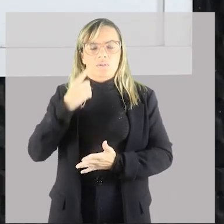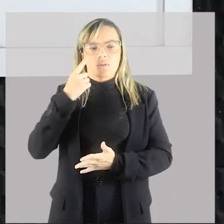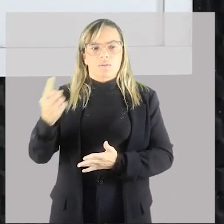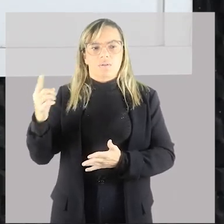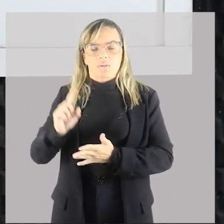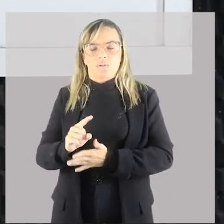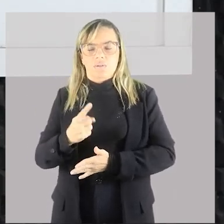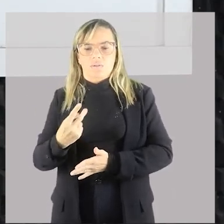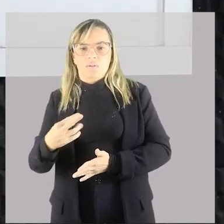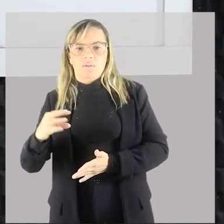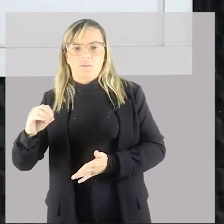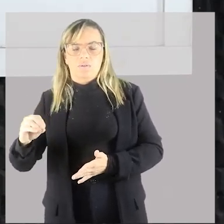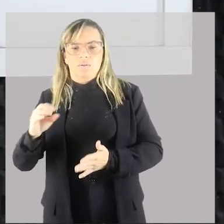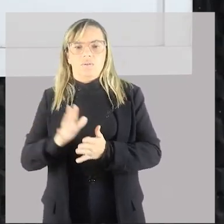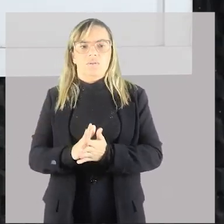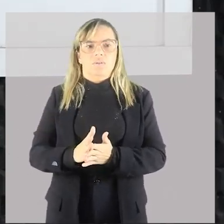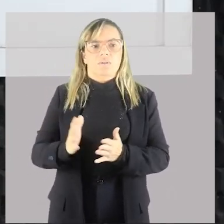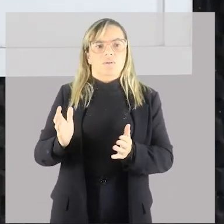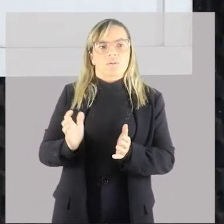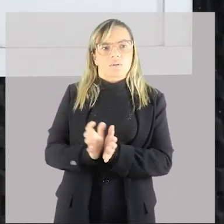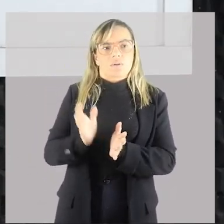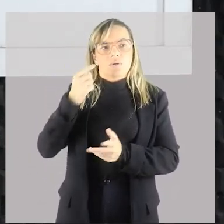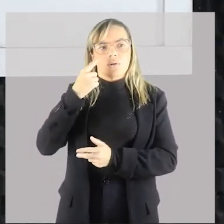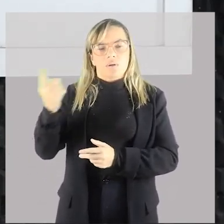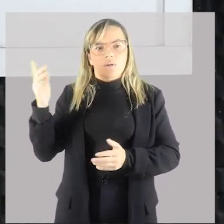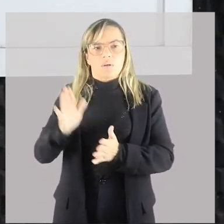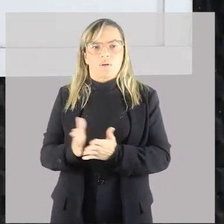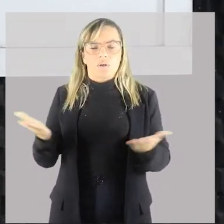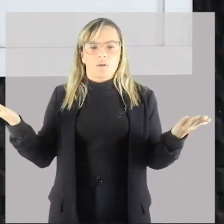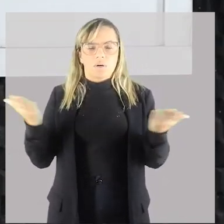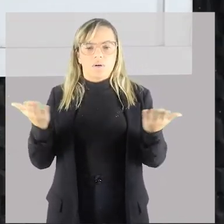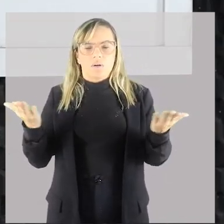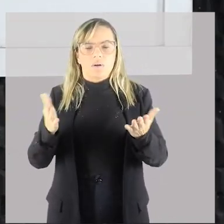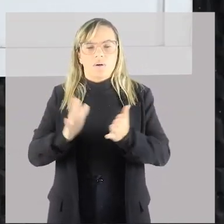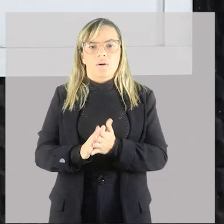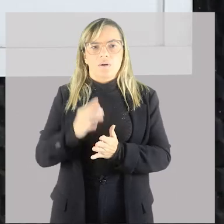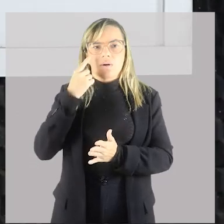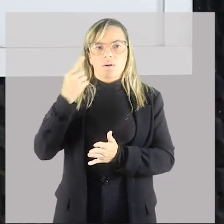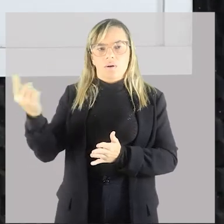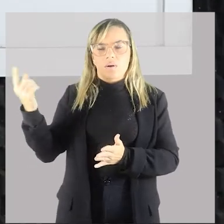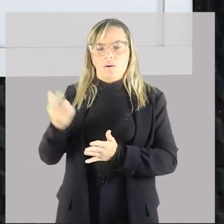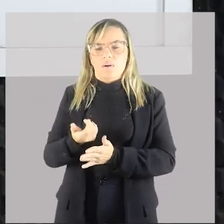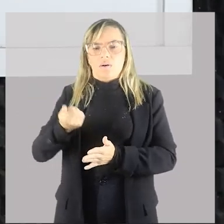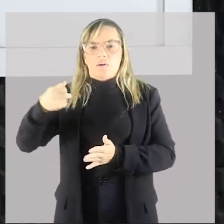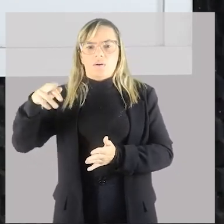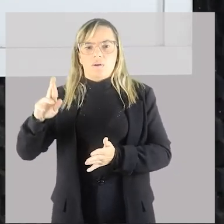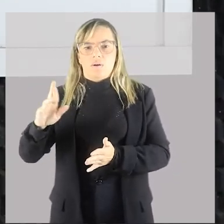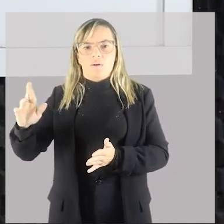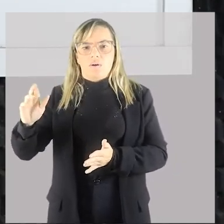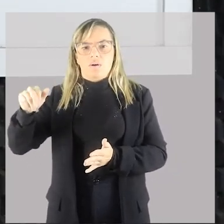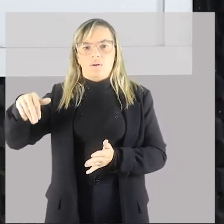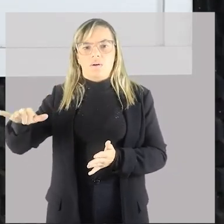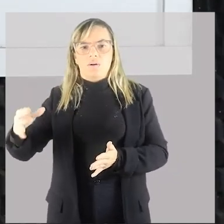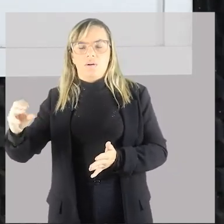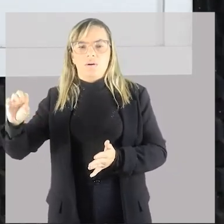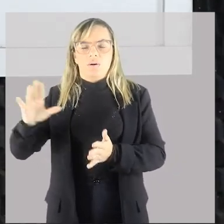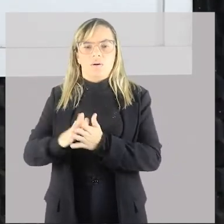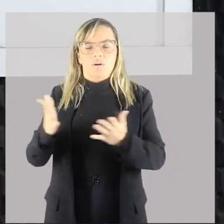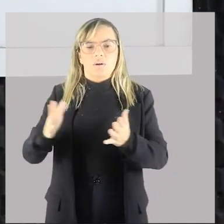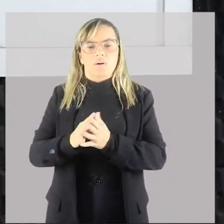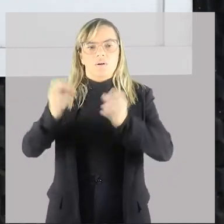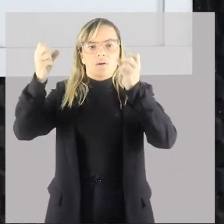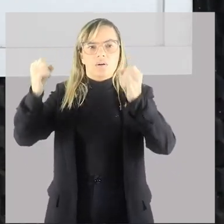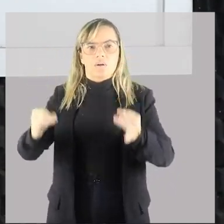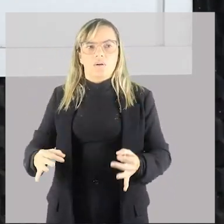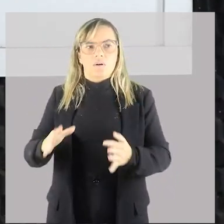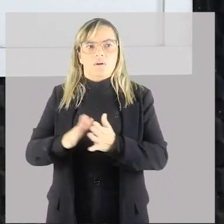são 120 comissões. Beleza? Turminha, agora, o último problema é o arranjo, né? Então, como eu falei para vocês, tanto a combinação